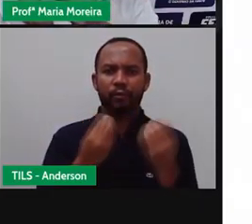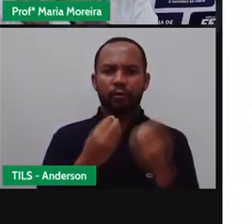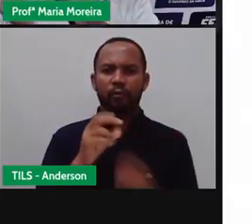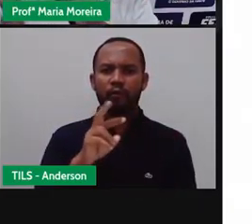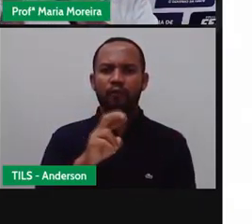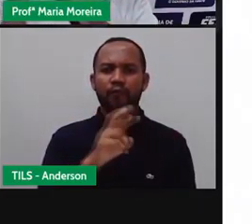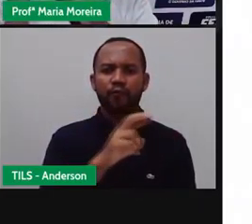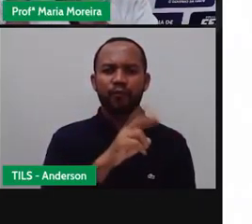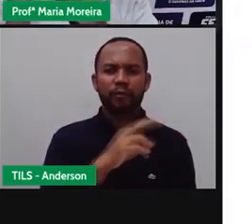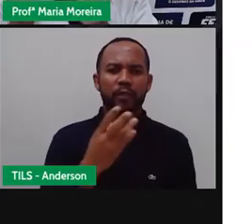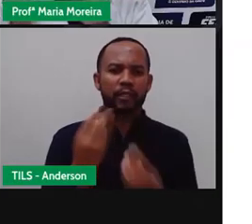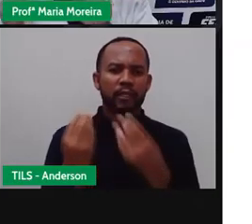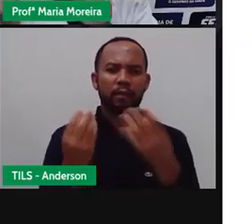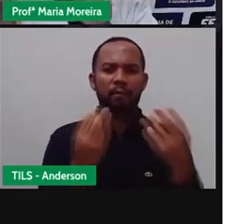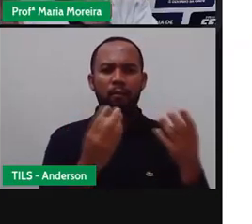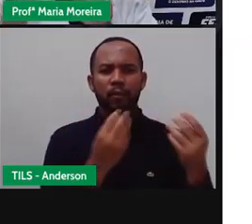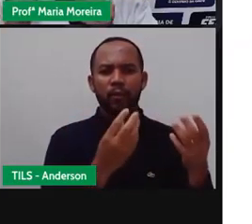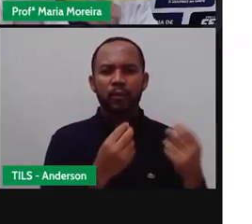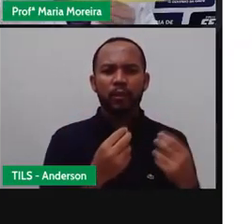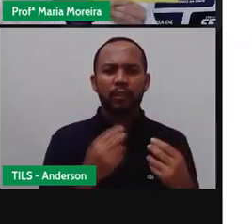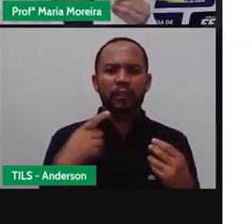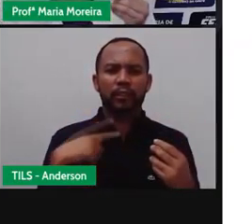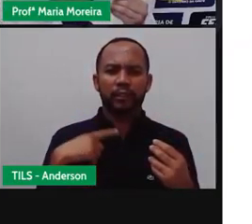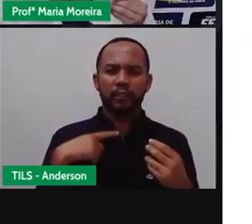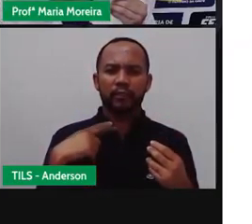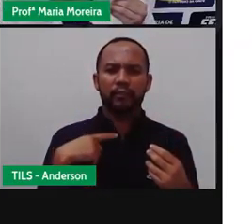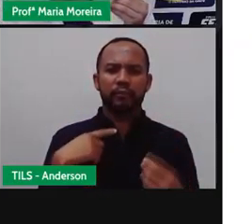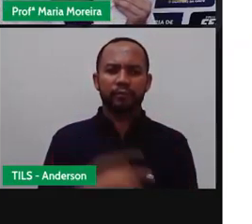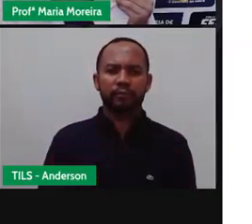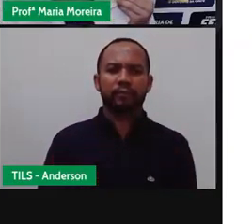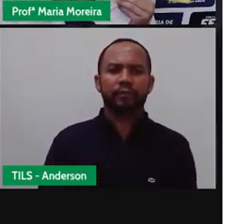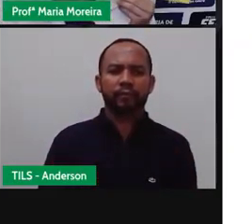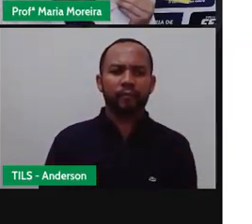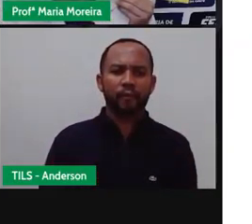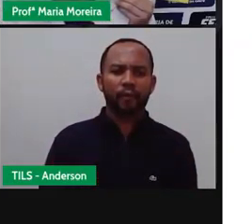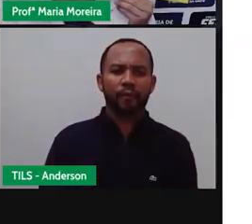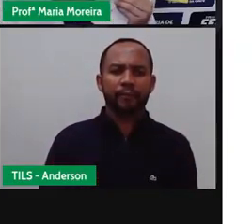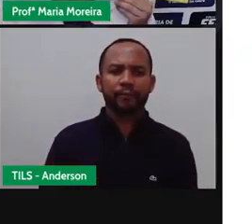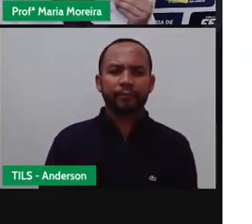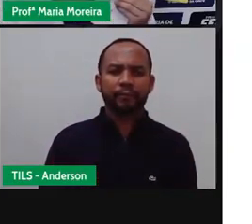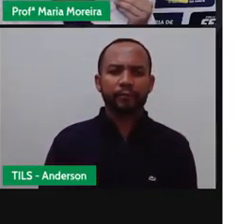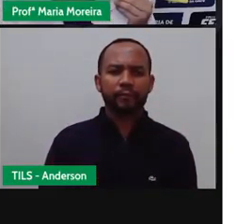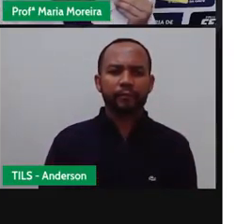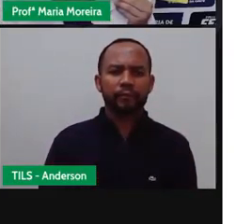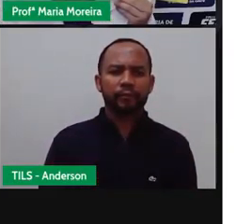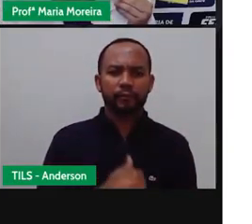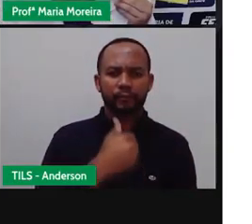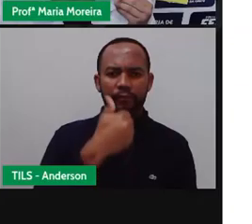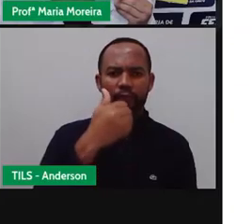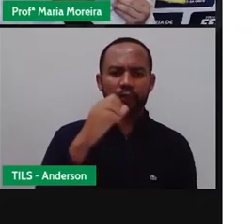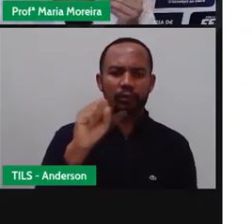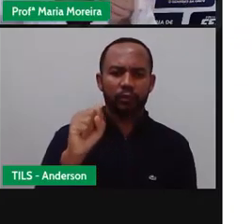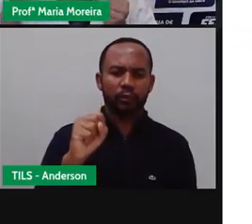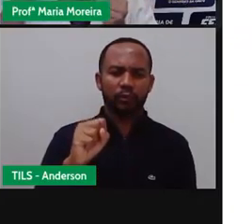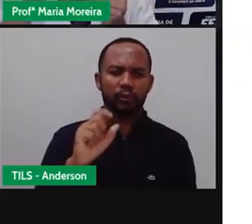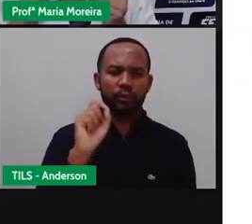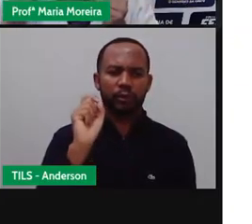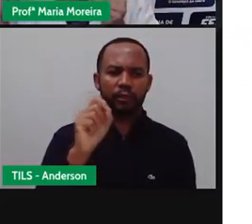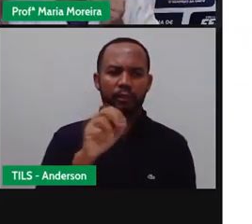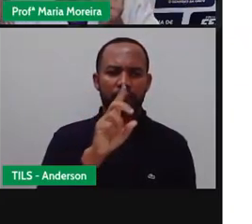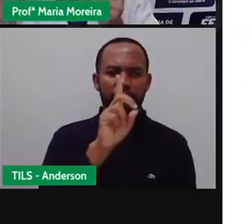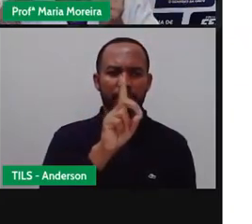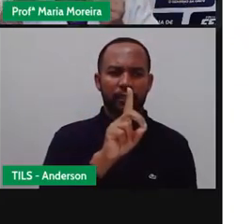milhar. Poxa, vai ter que ter mais uma casinha aqui, porque são 18. 18 é o quê? Uma dezena e 8